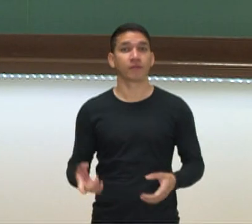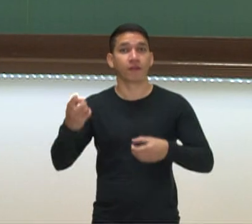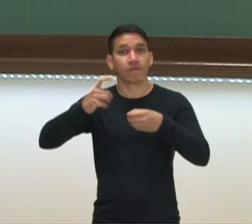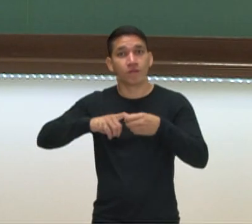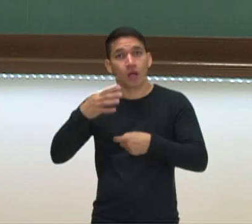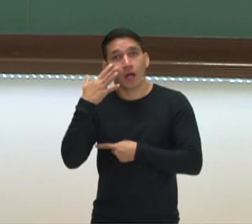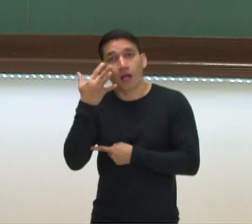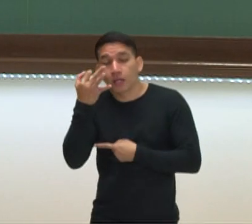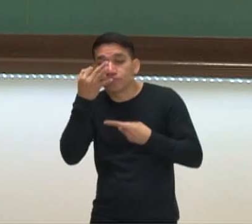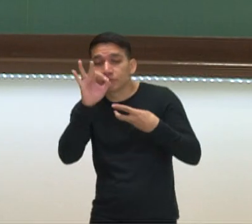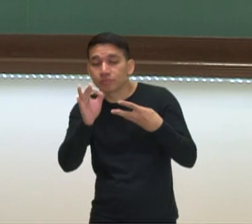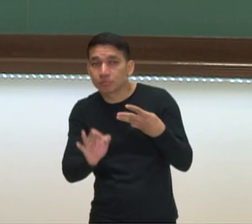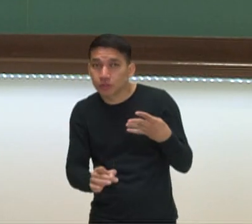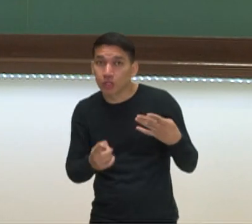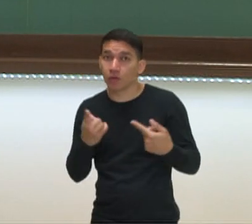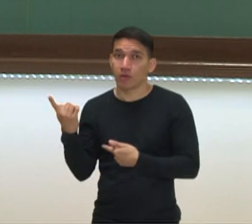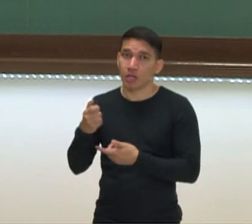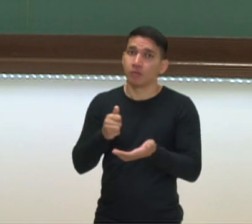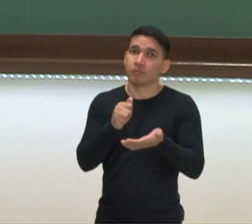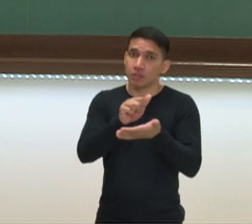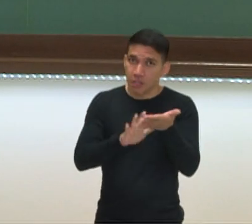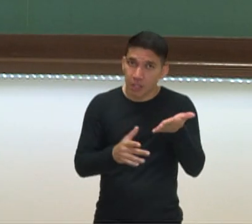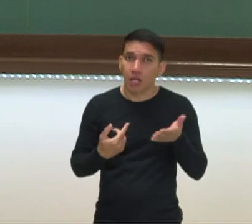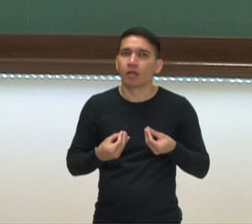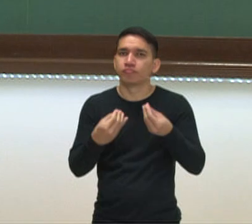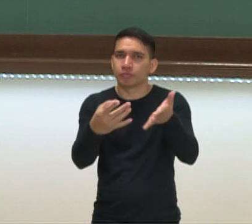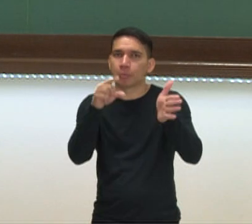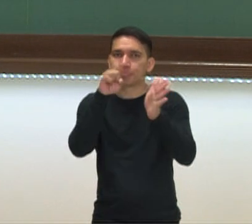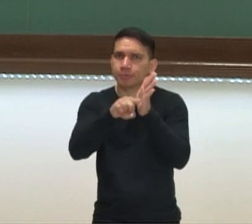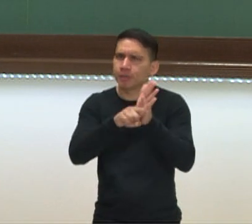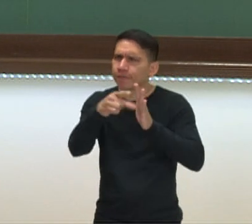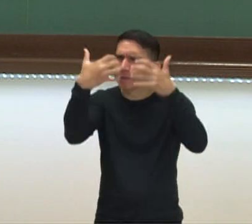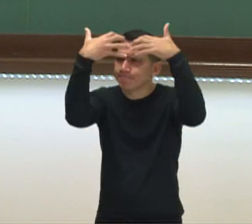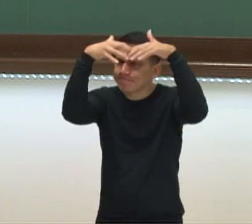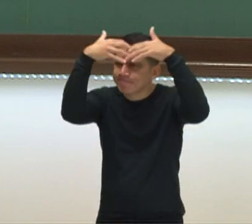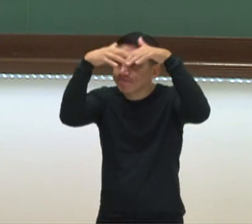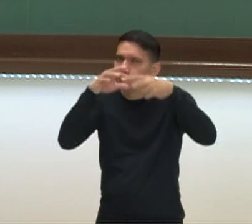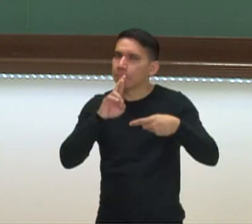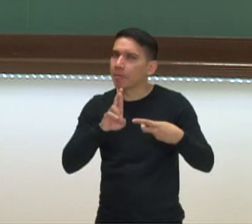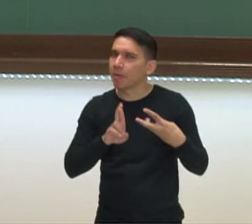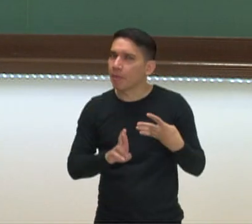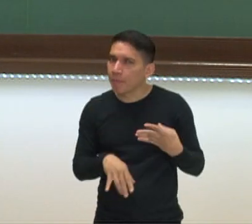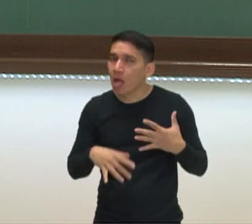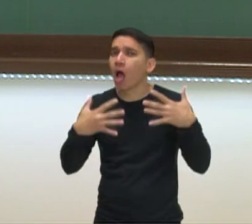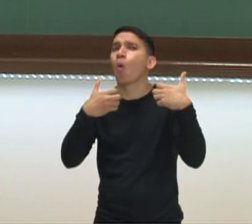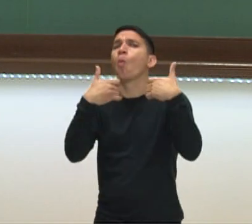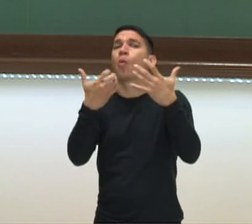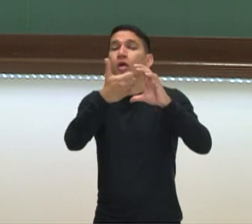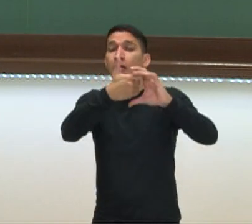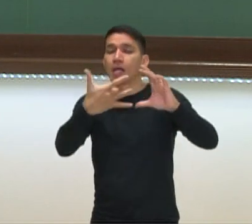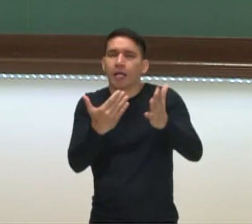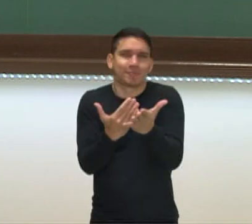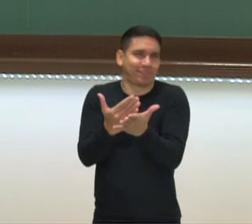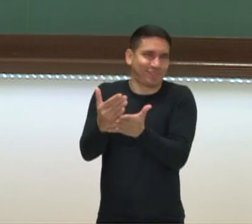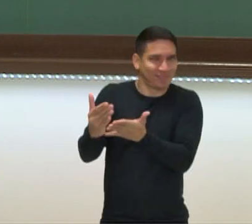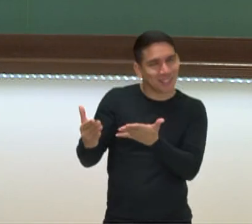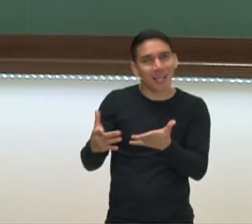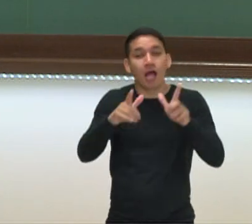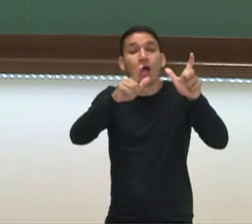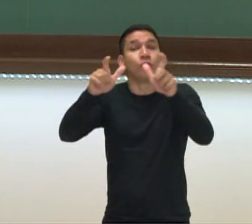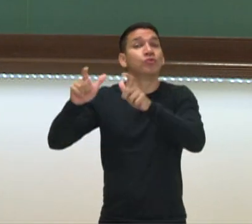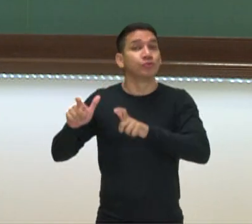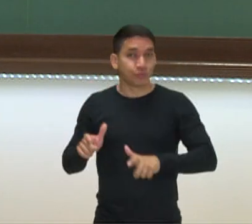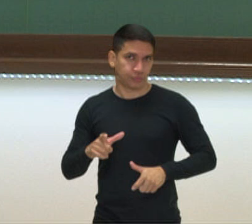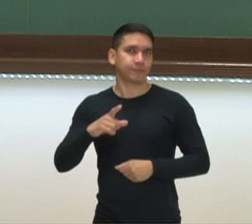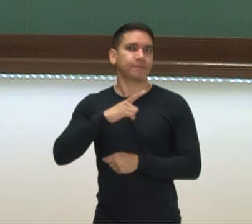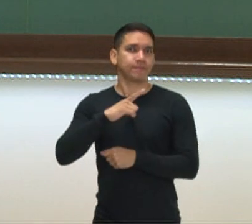Voltamos então com a atividade, deixei umas perguntinhas ali para vocês pensarem a respeito dessas características iniciais de